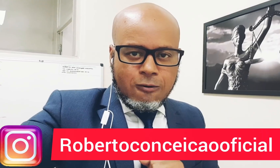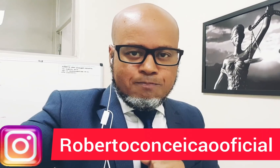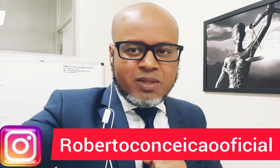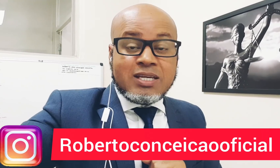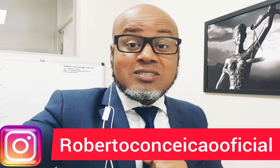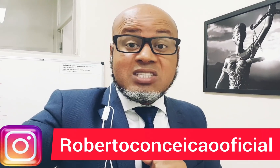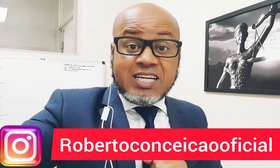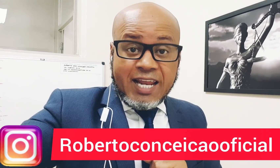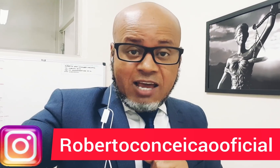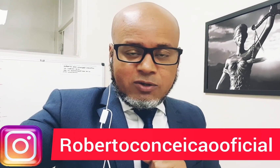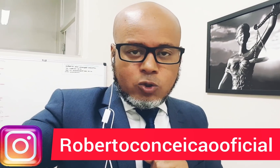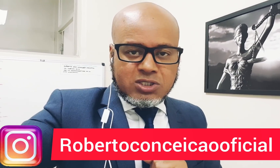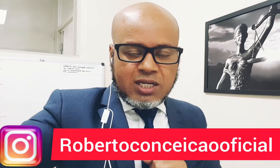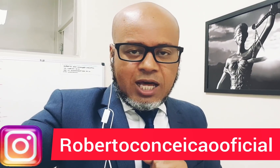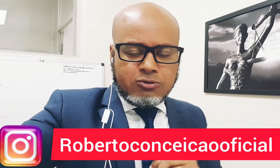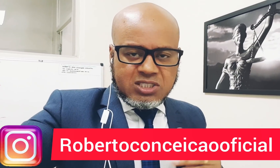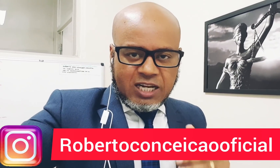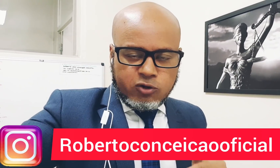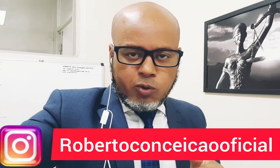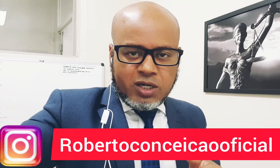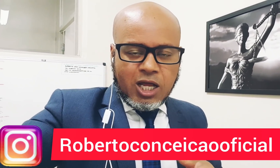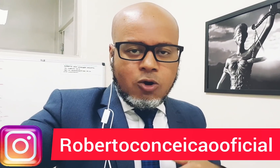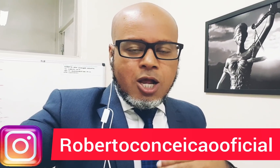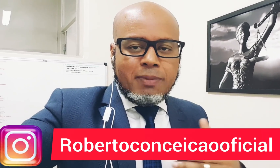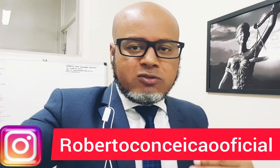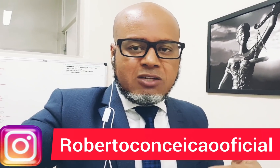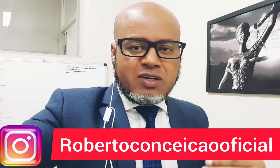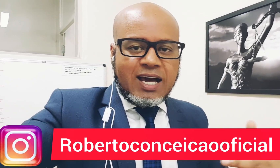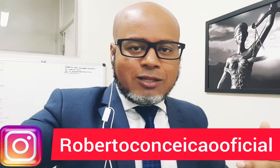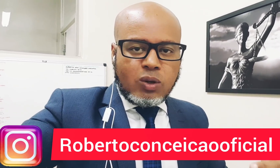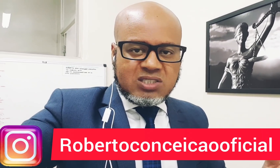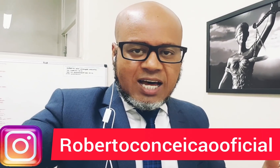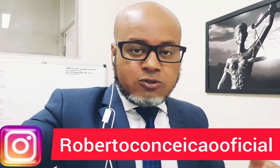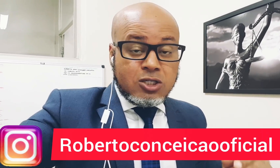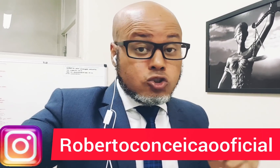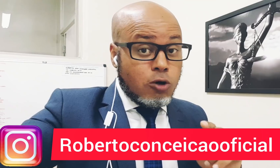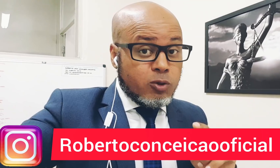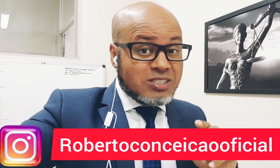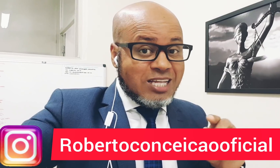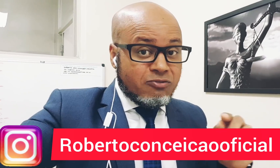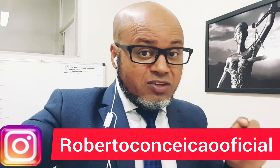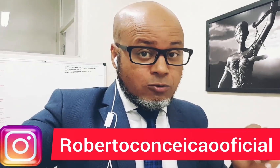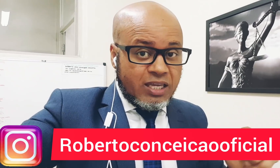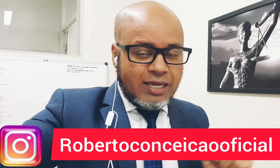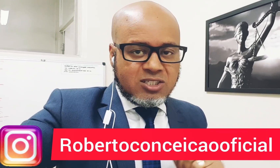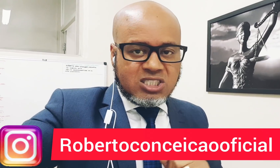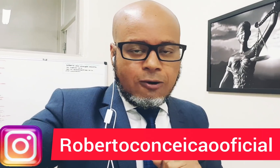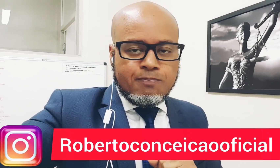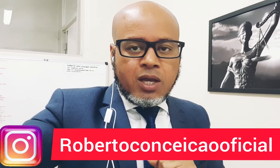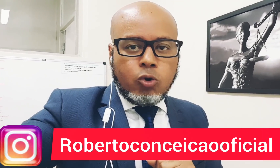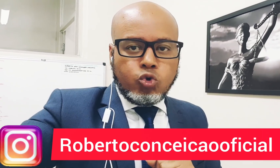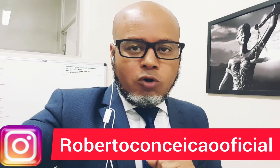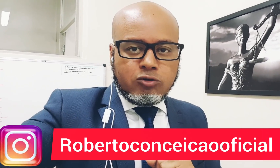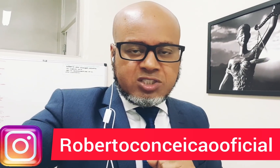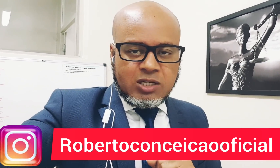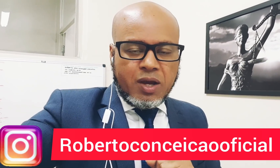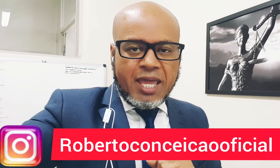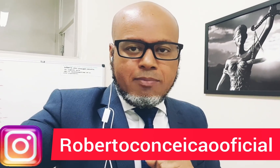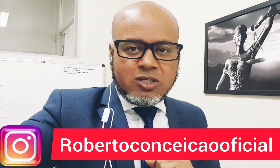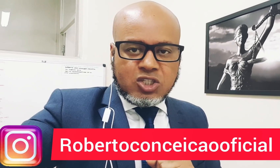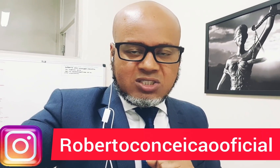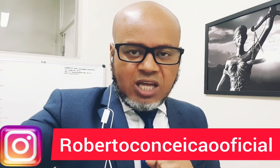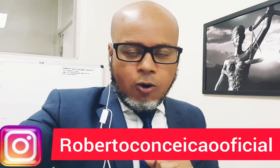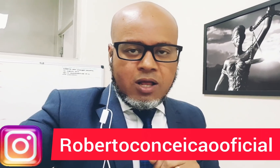um botão, se inscreva no nosso canal, se inscreva no meu canal, para você ficar atualizado sobre o que está vindo aí em relação ao novo